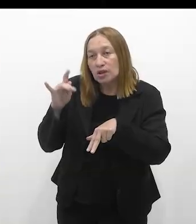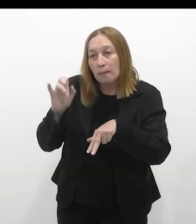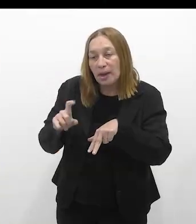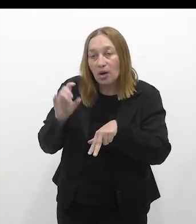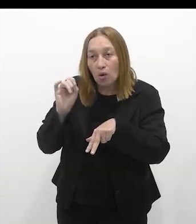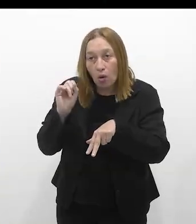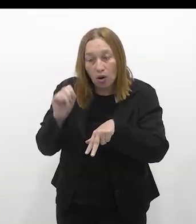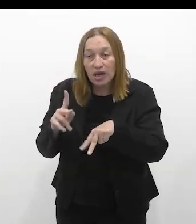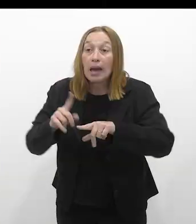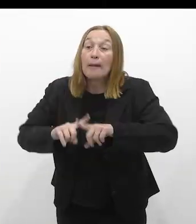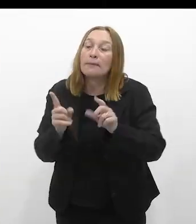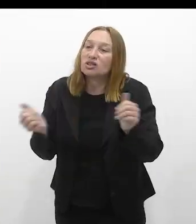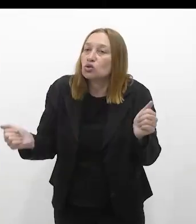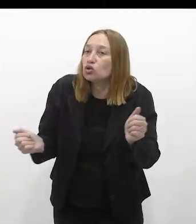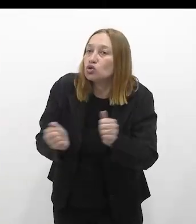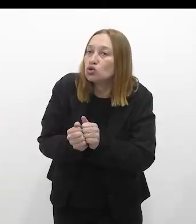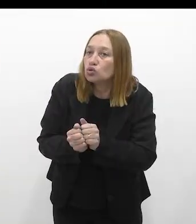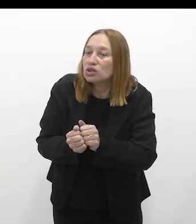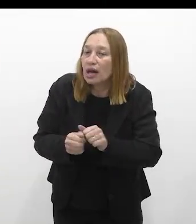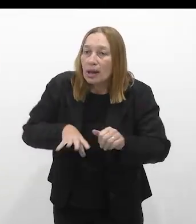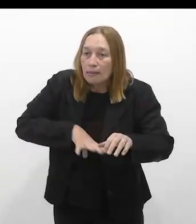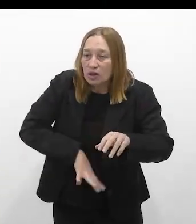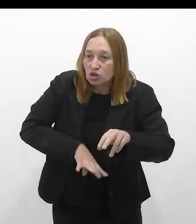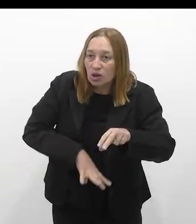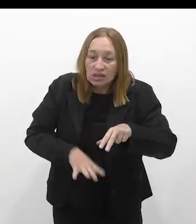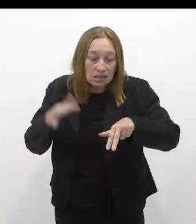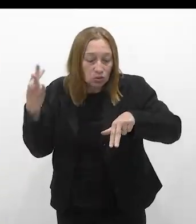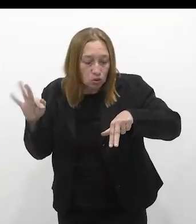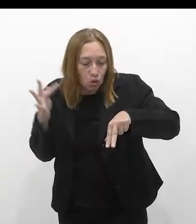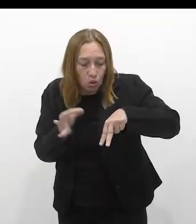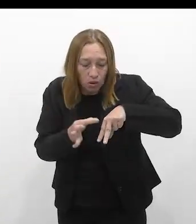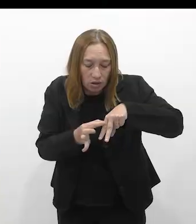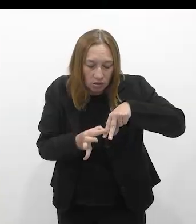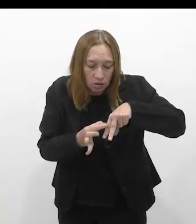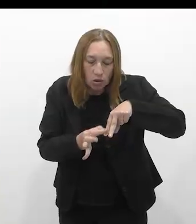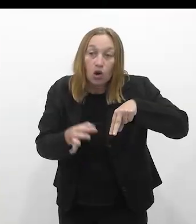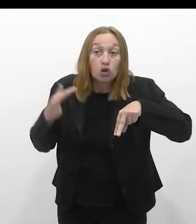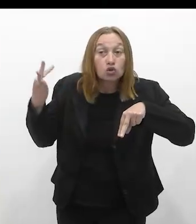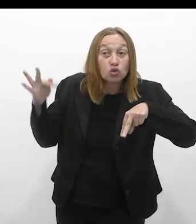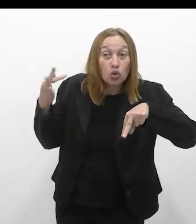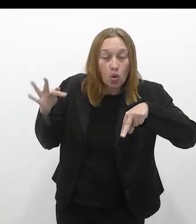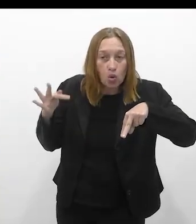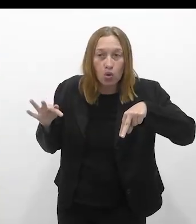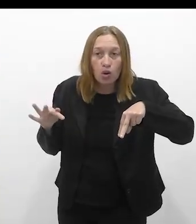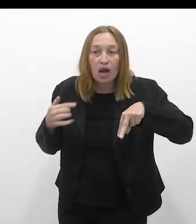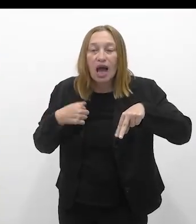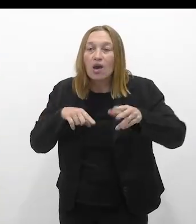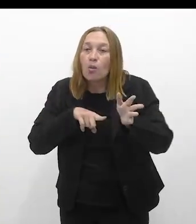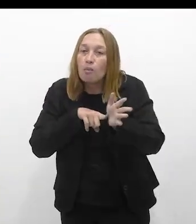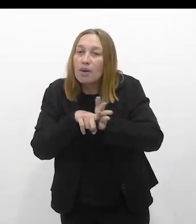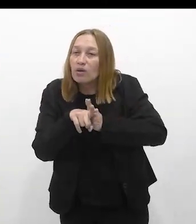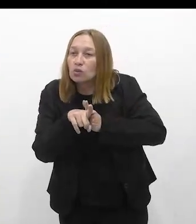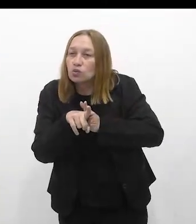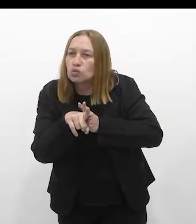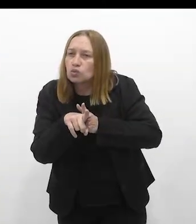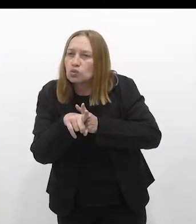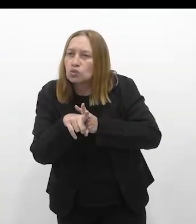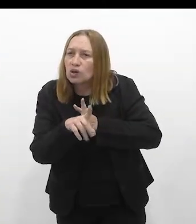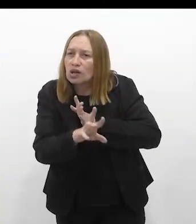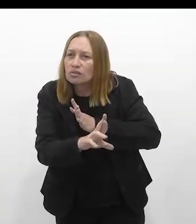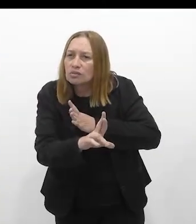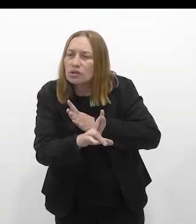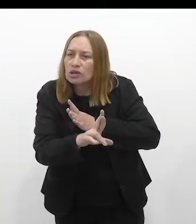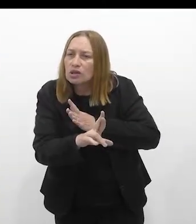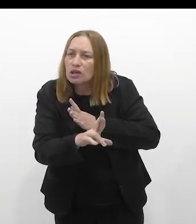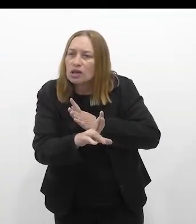na menstruação, quando menstrua, dá um choque na perna, muita dor na relação. Eu pergunto para ela